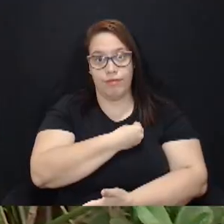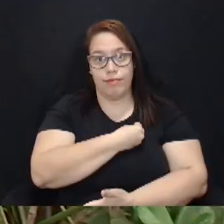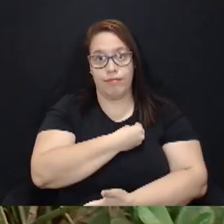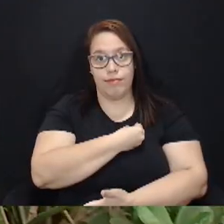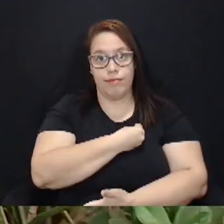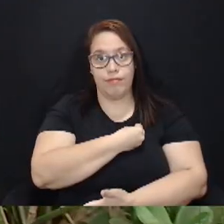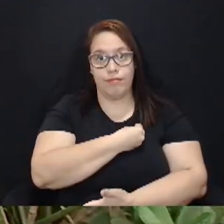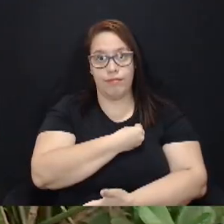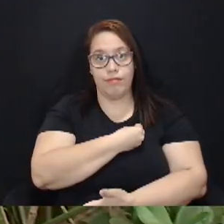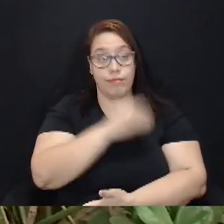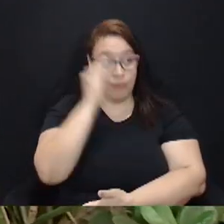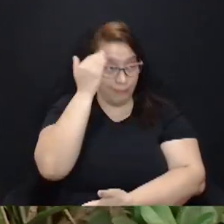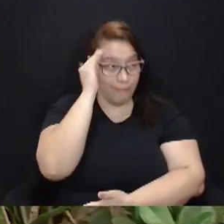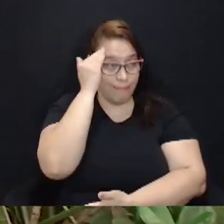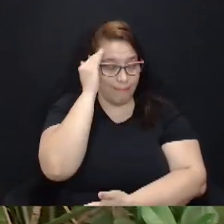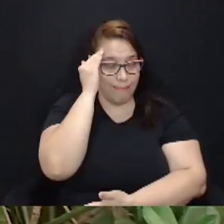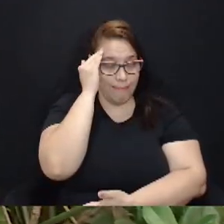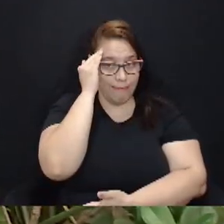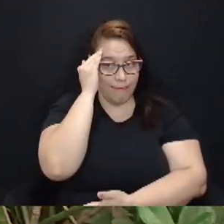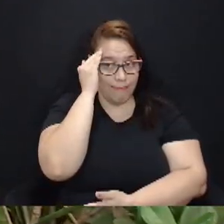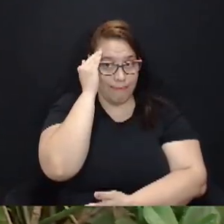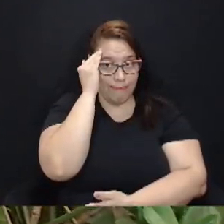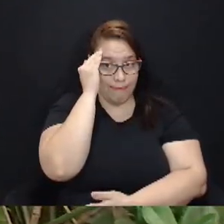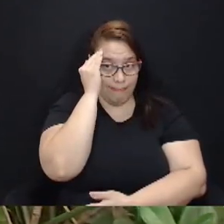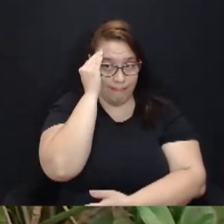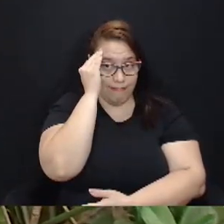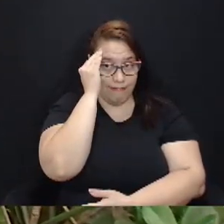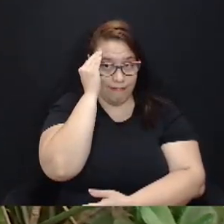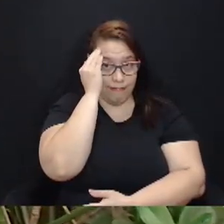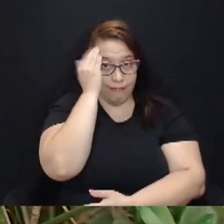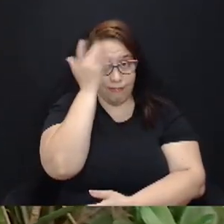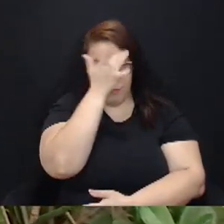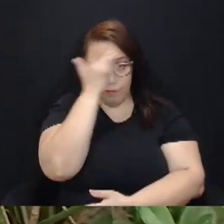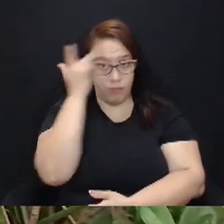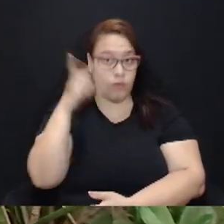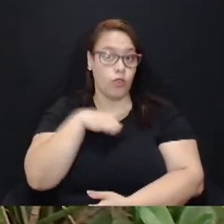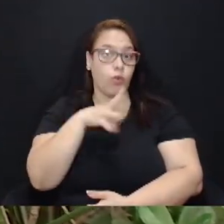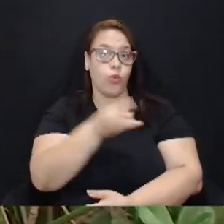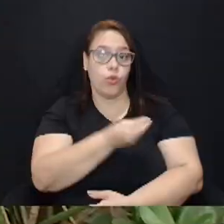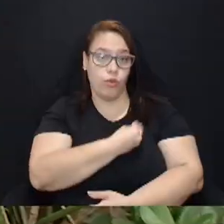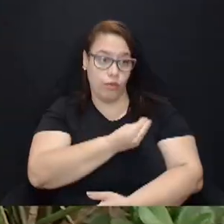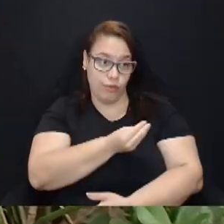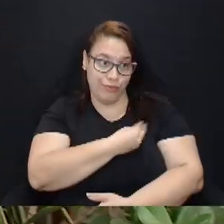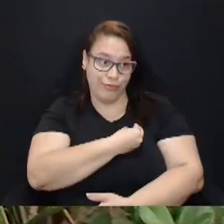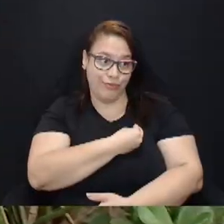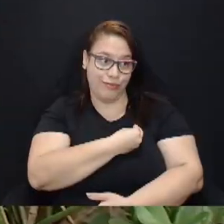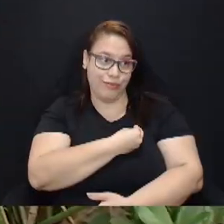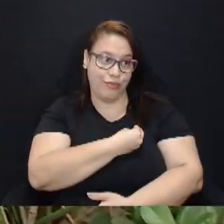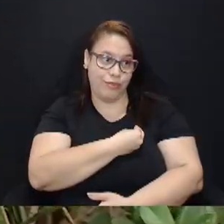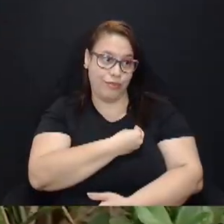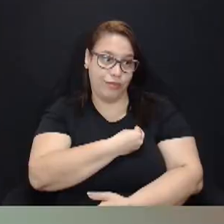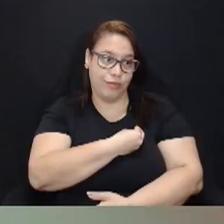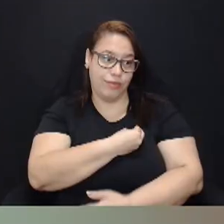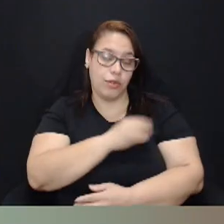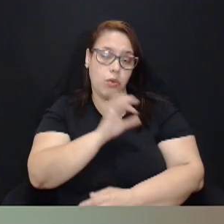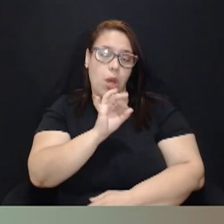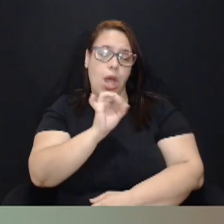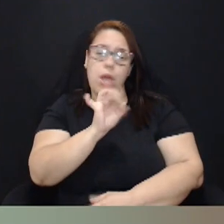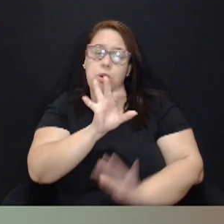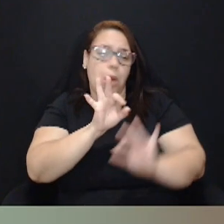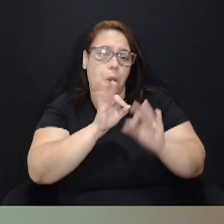Entendeu? E que outras pessoas possam ter vidas. Pensa que não é um simples jardim. Isso